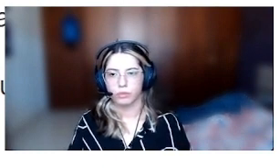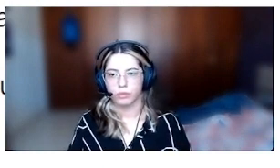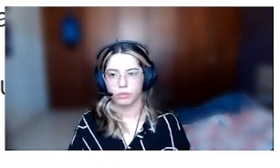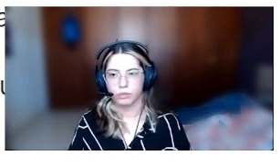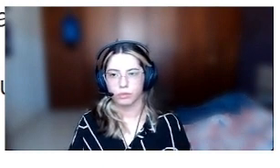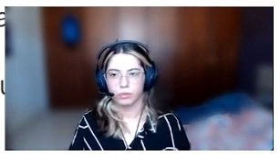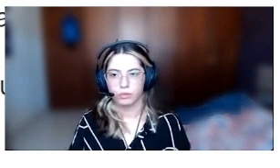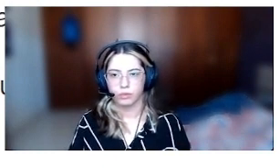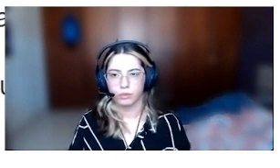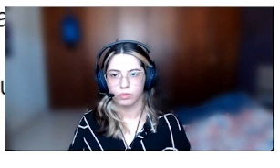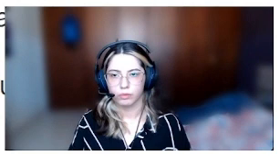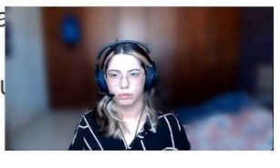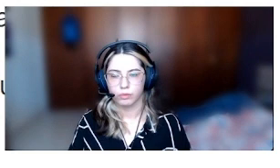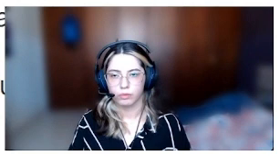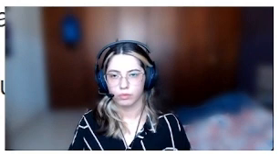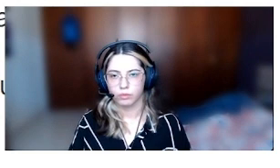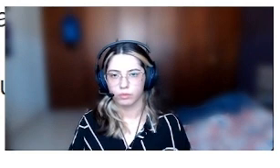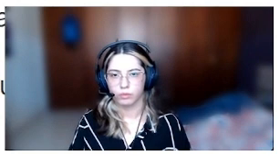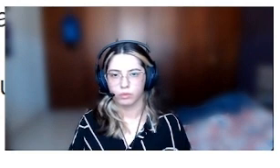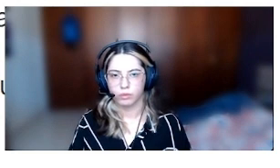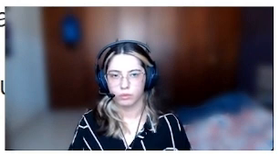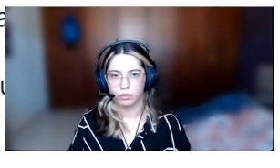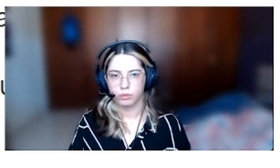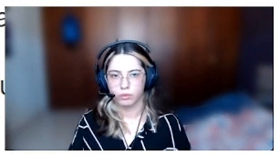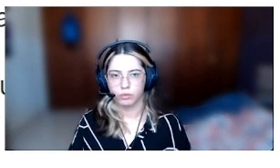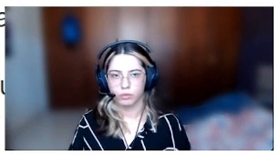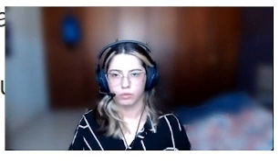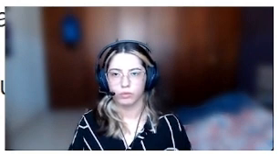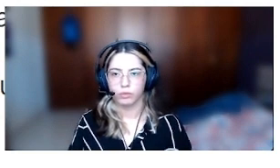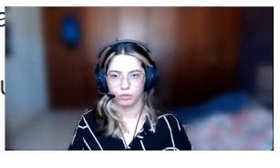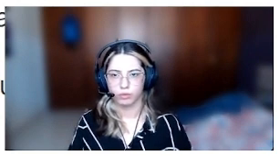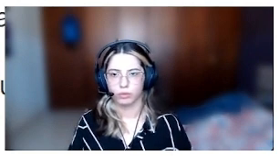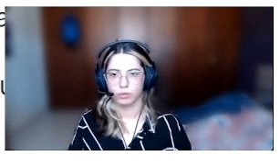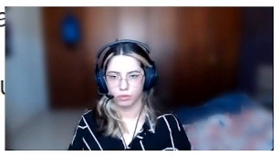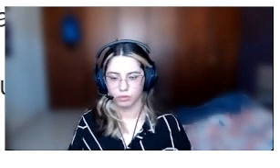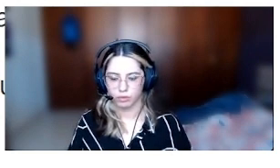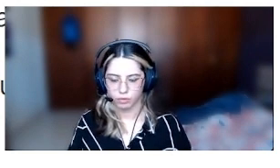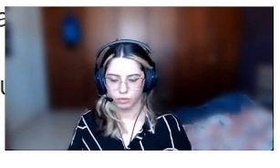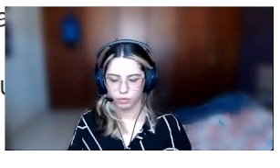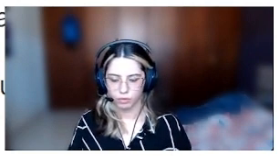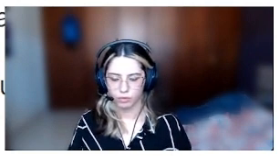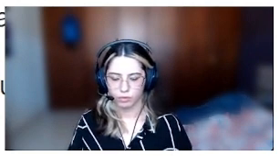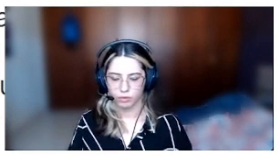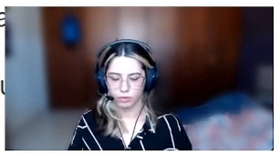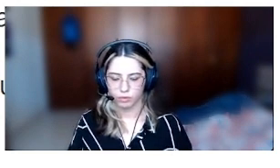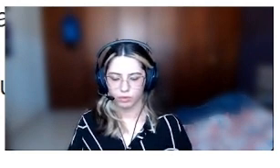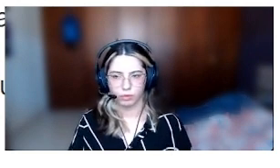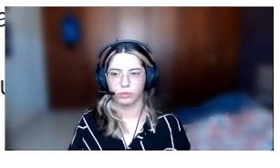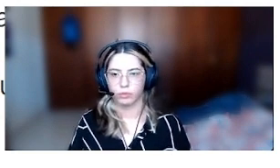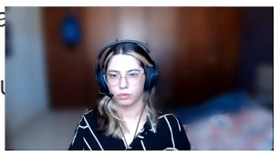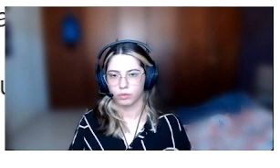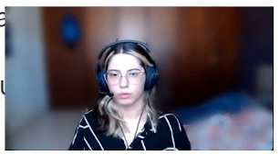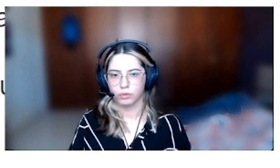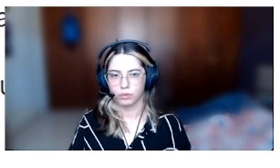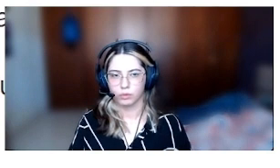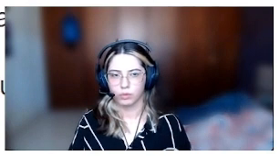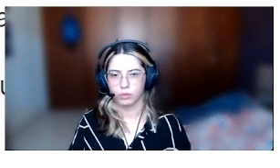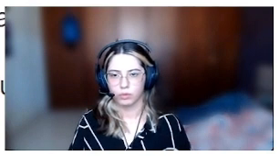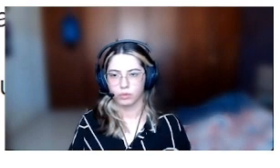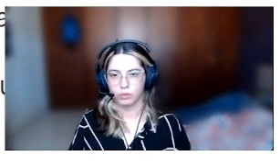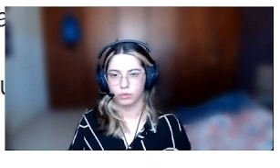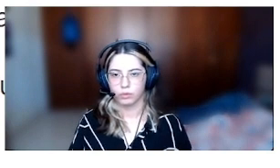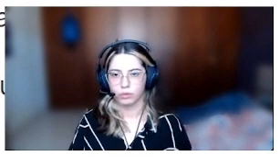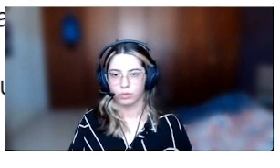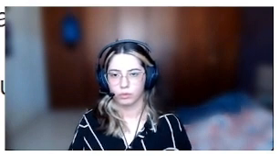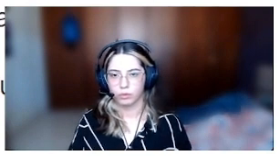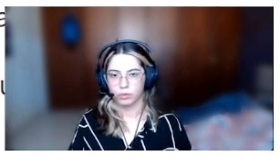7190/97. Para o cisalhamento, eles usaram a norma NFB 5/32, que é francesa. Eles usaram 4 vigas, então 2 com um